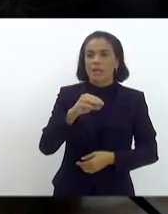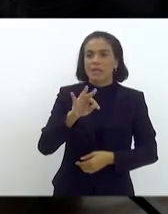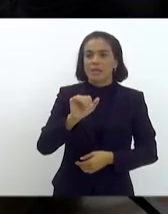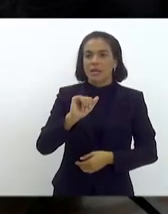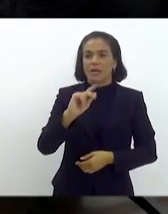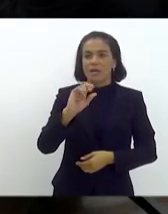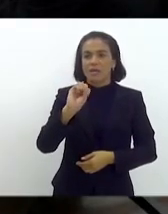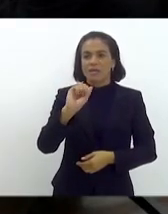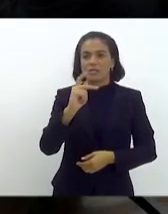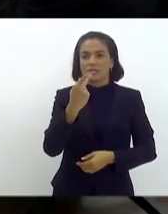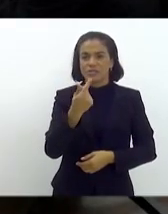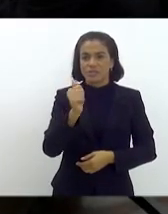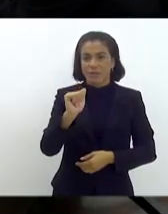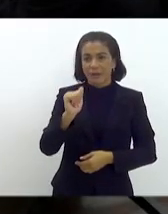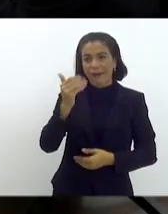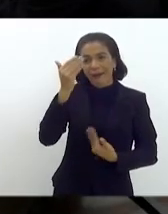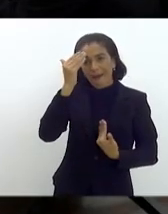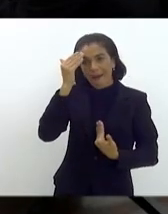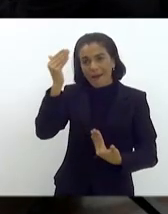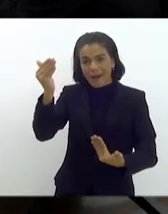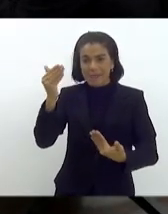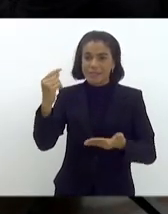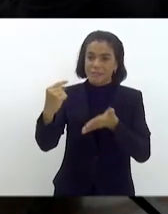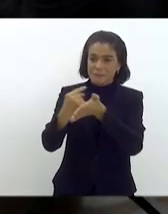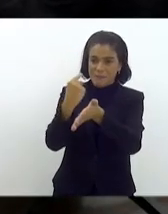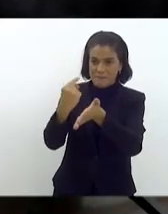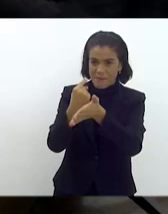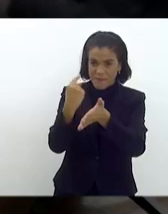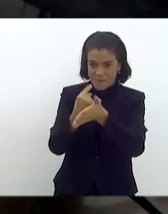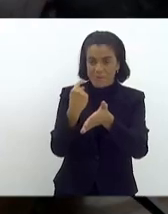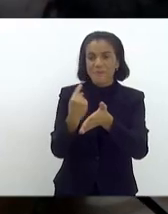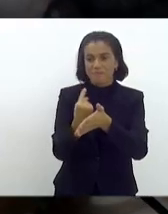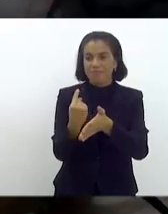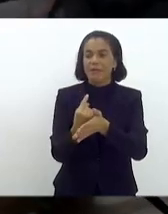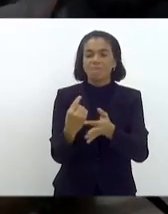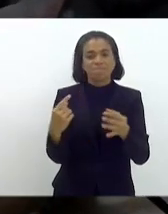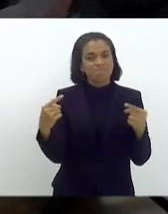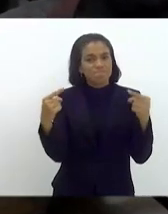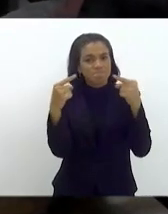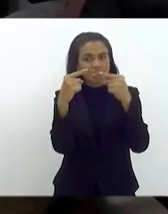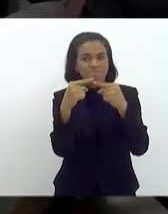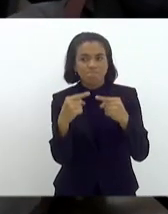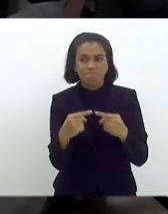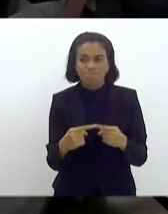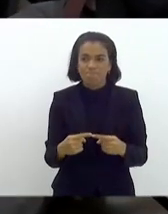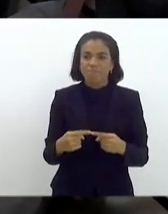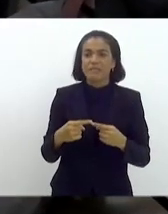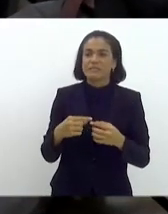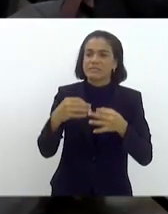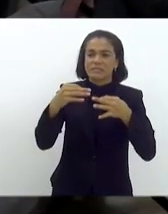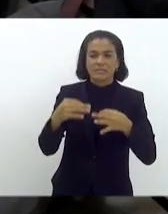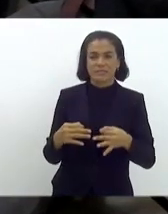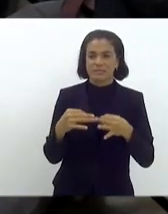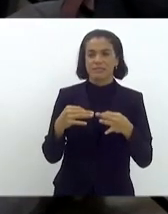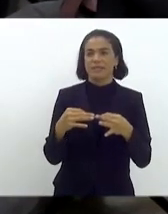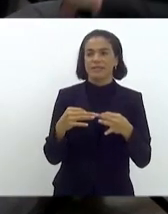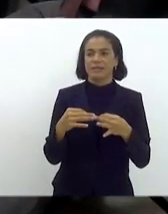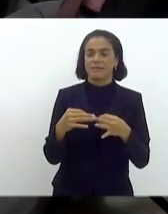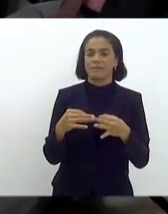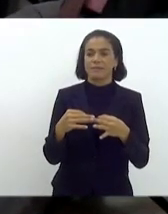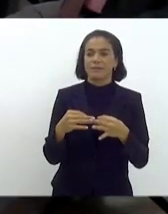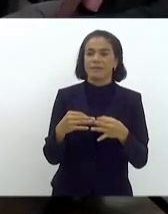inicialmente eu quero agradecer pelas perguntas feitas muito apropriadas pertinentes e que certamente vão